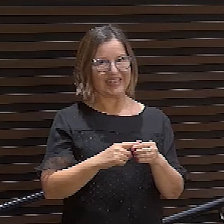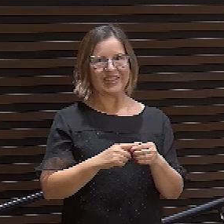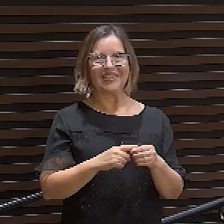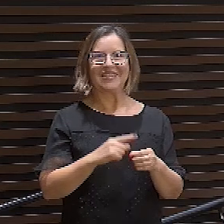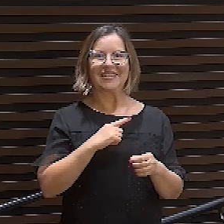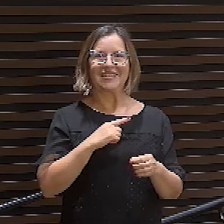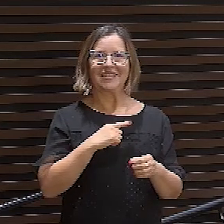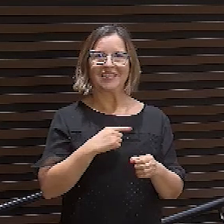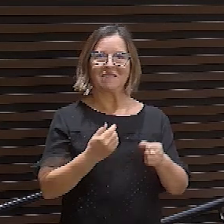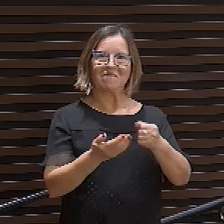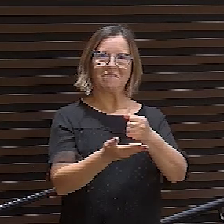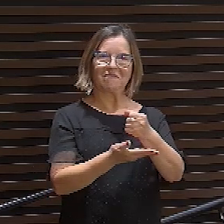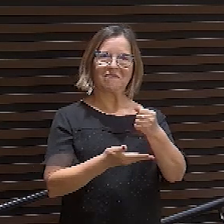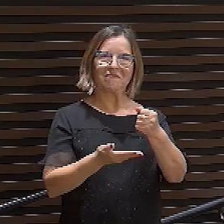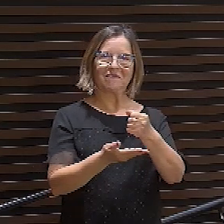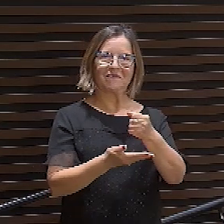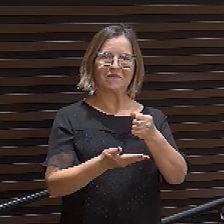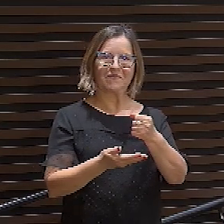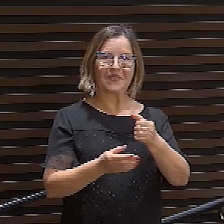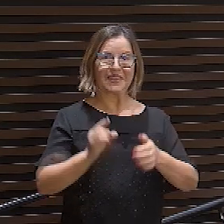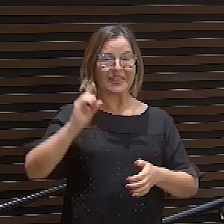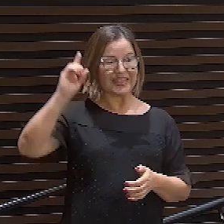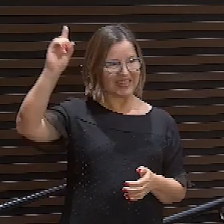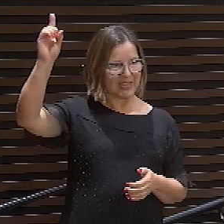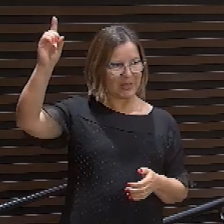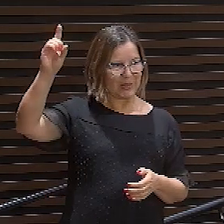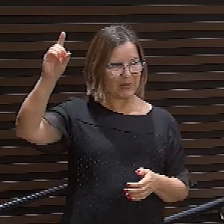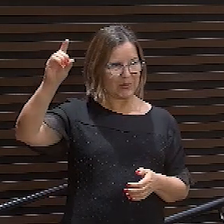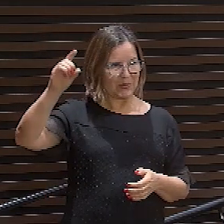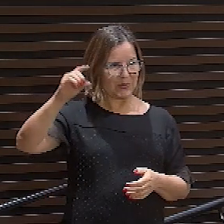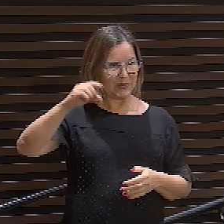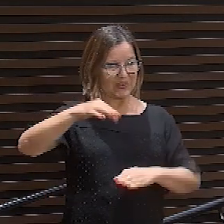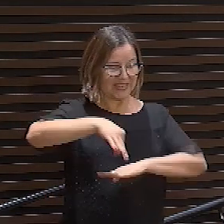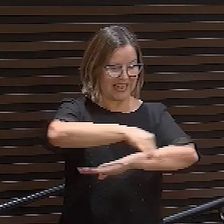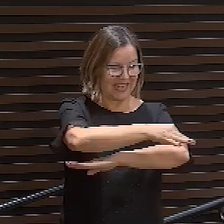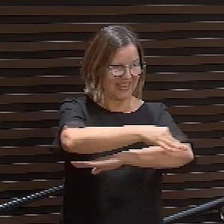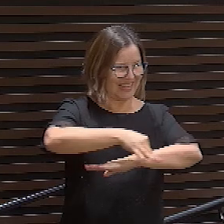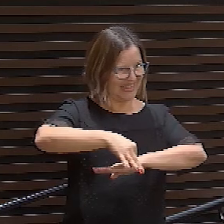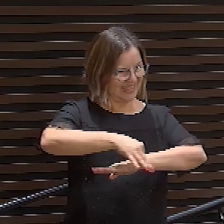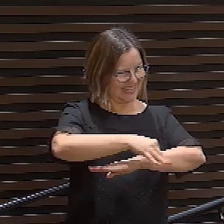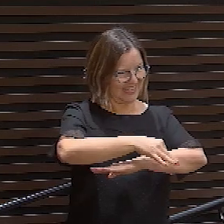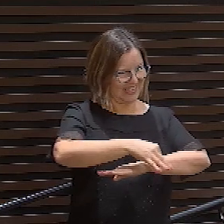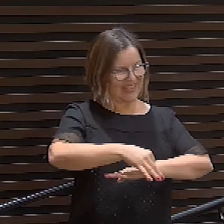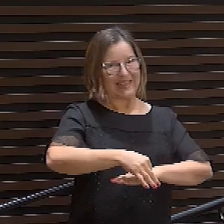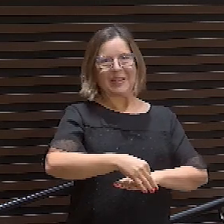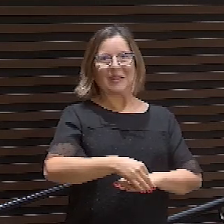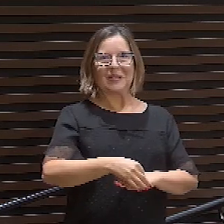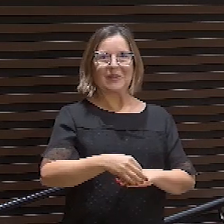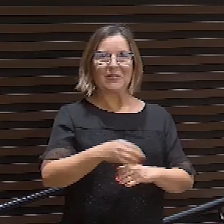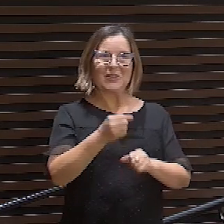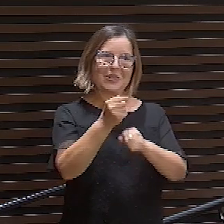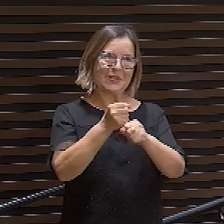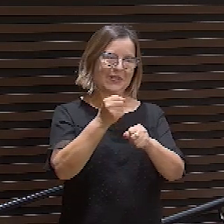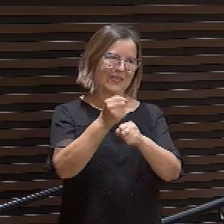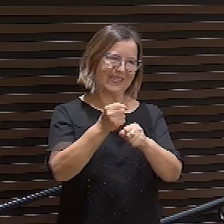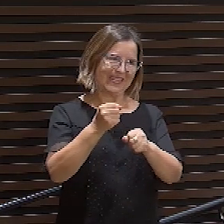fundamentos, da qual Deus é o arquiteto e edificador.